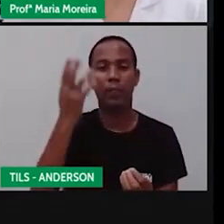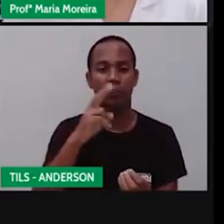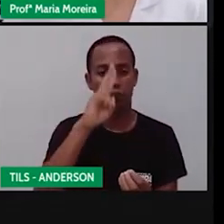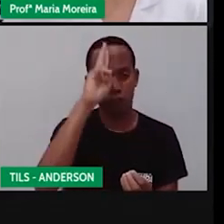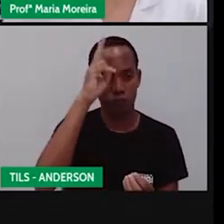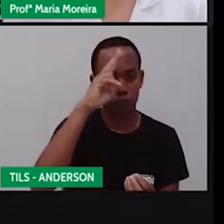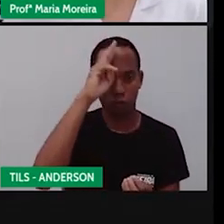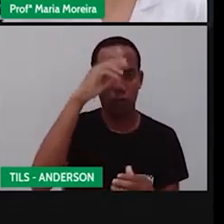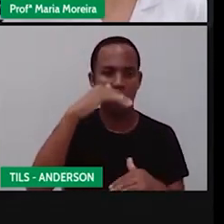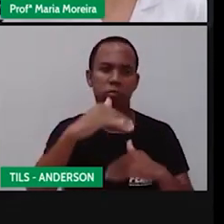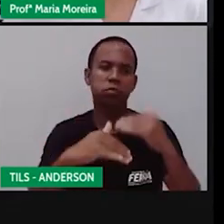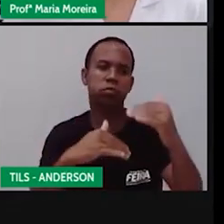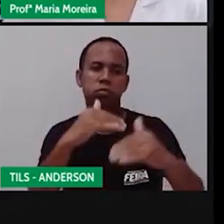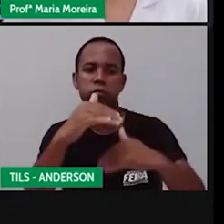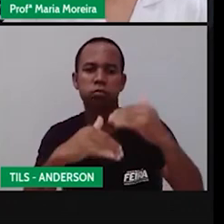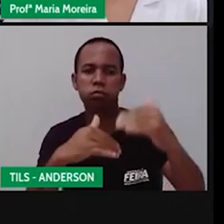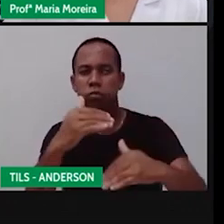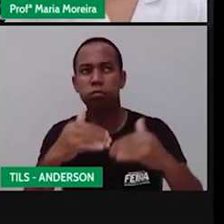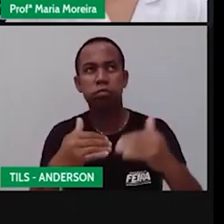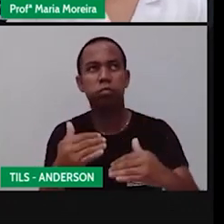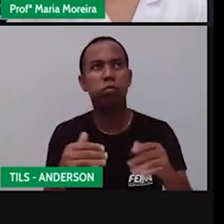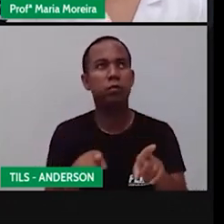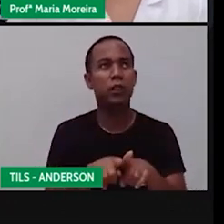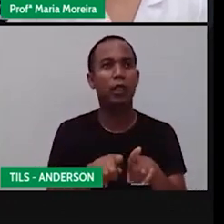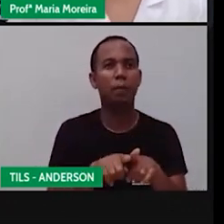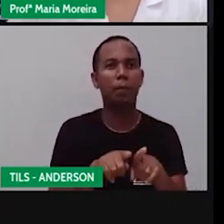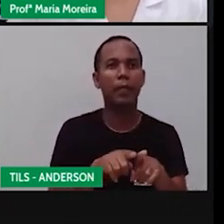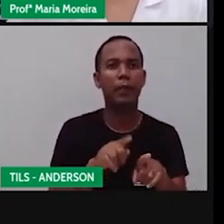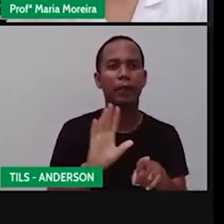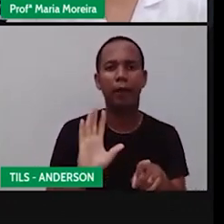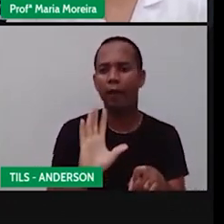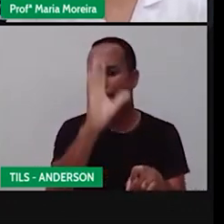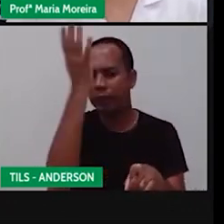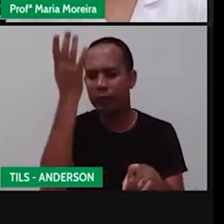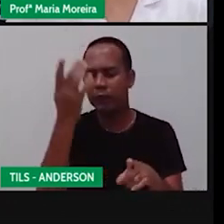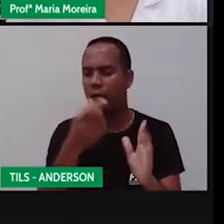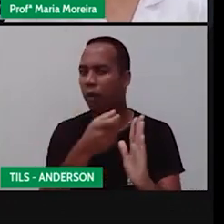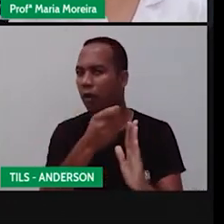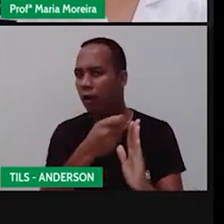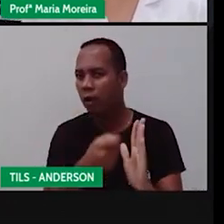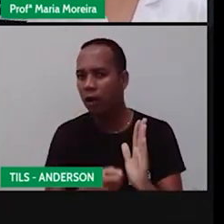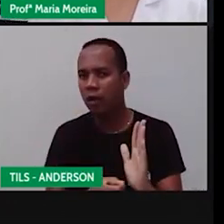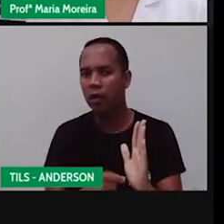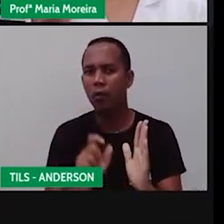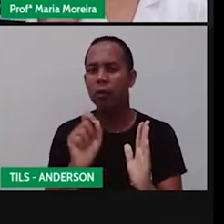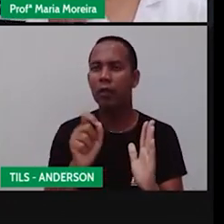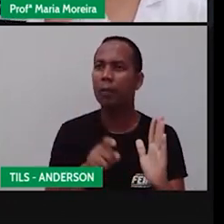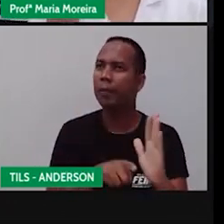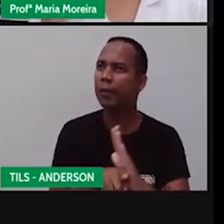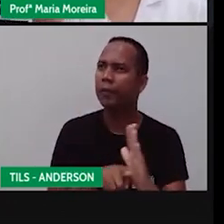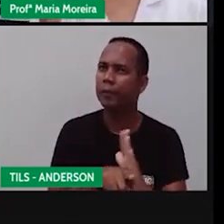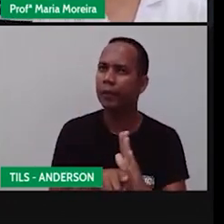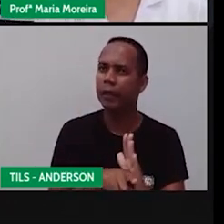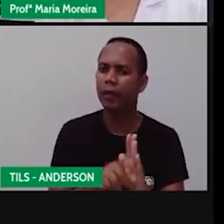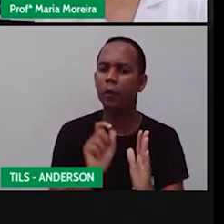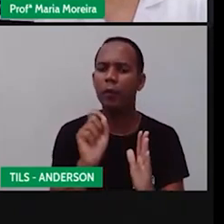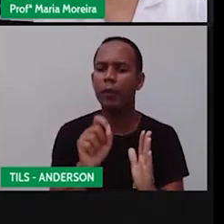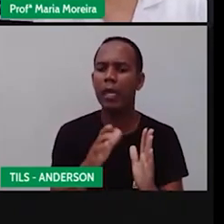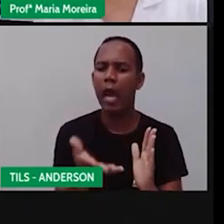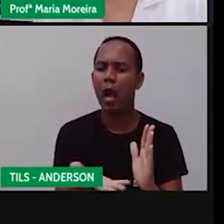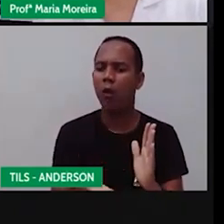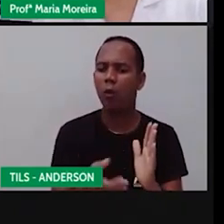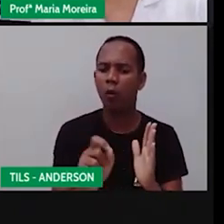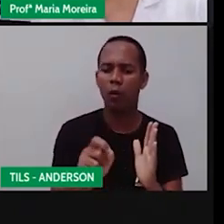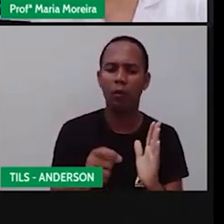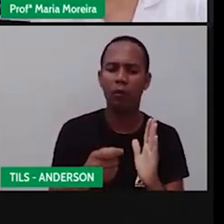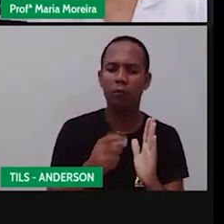Se desenrolar. Como eles irão o quê? Acontecer. Que é o quê? Se perguntar, e como é que isso vai